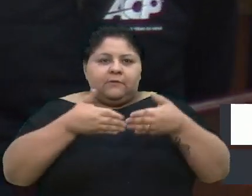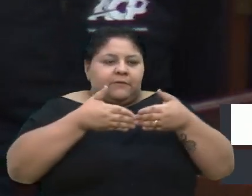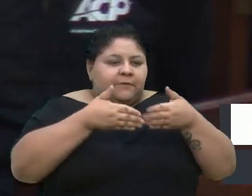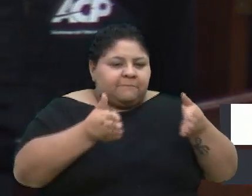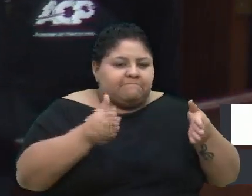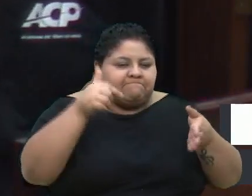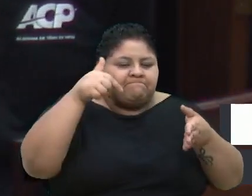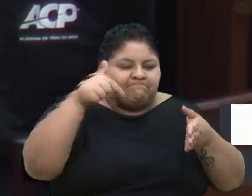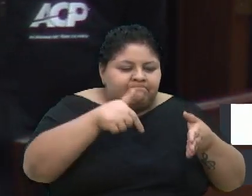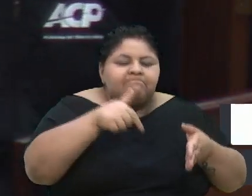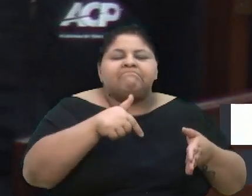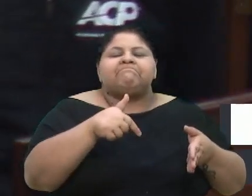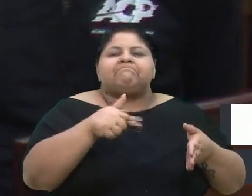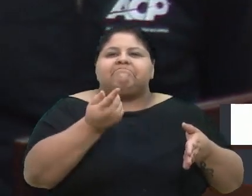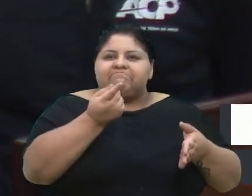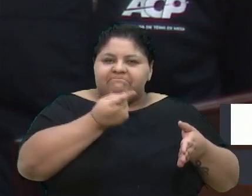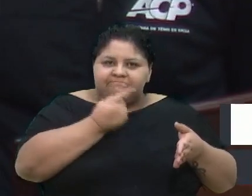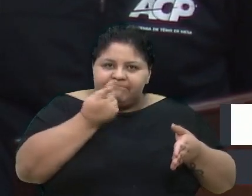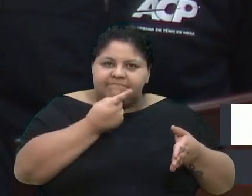espaço, né?